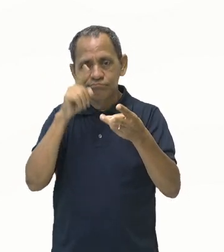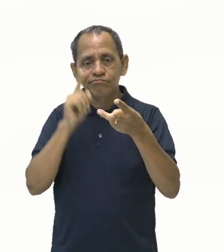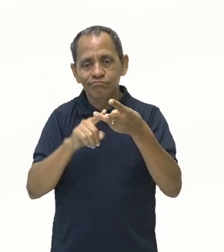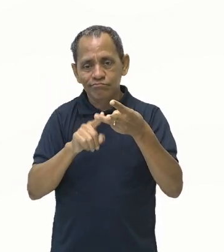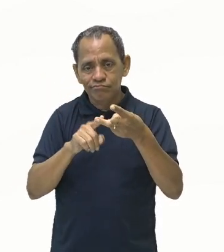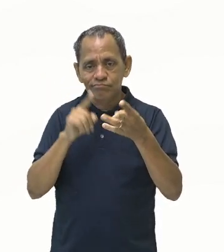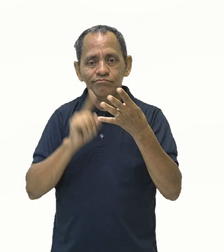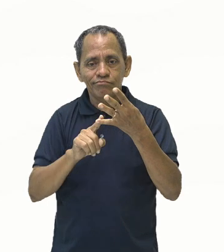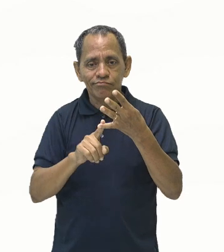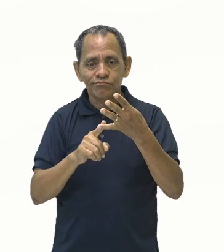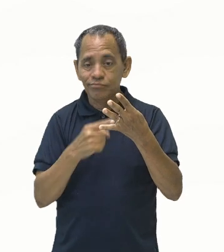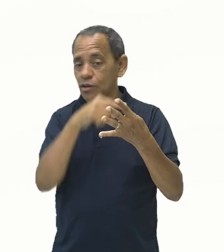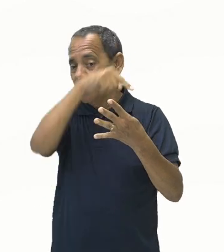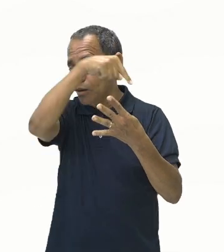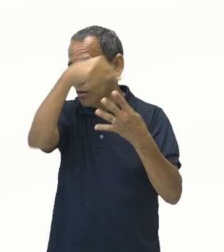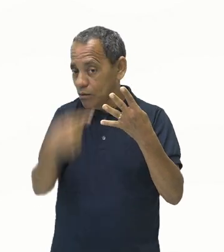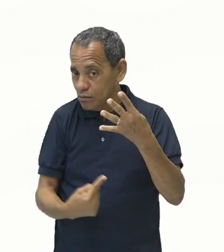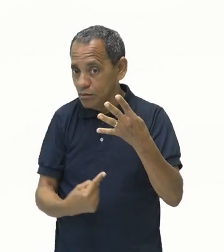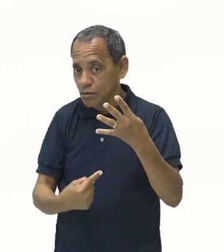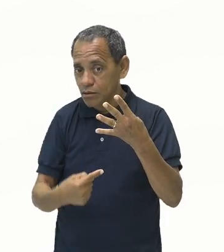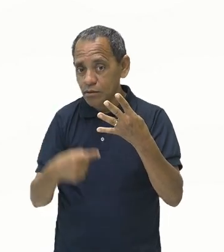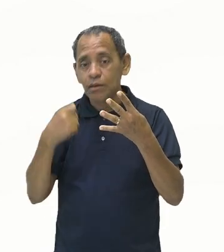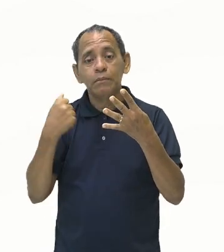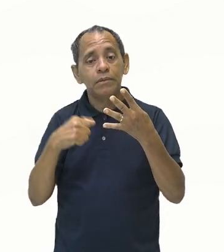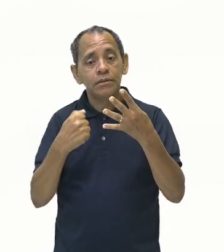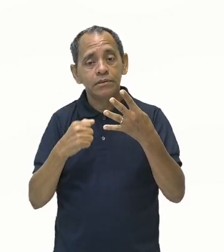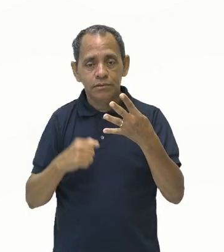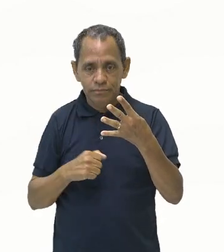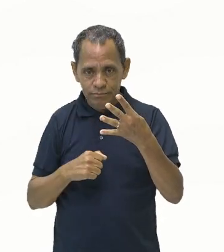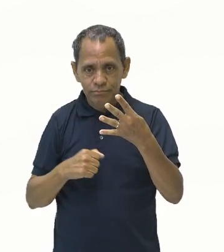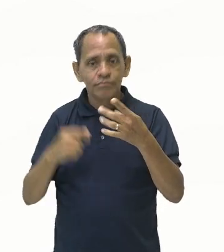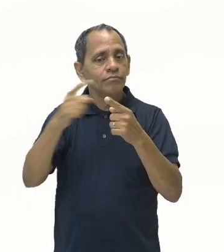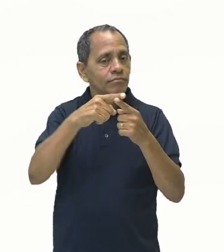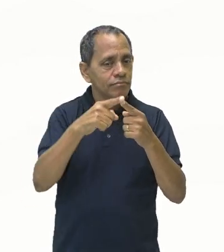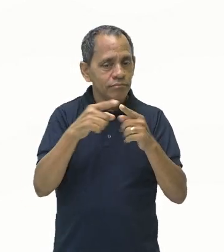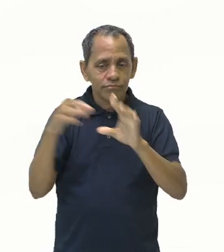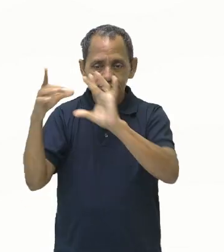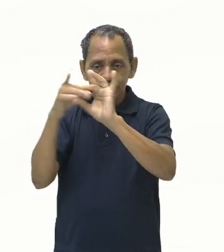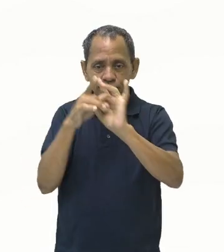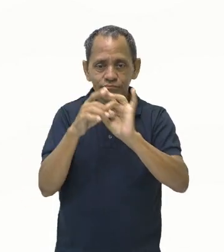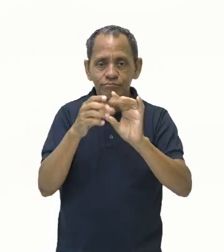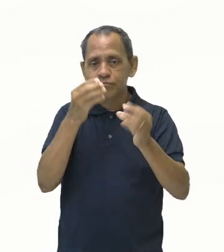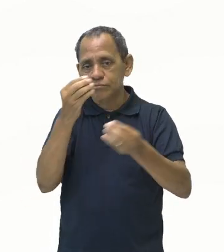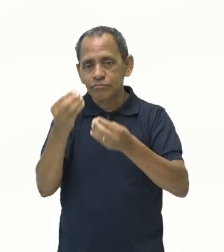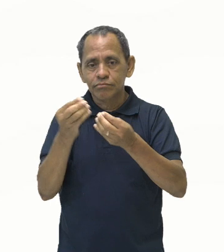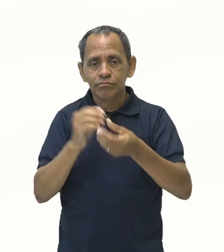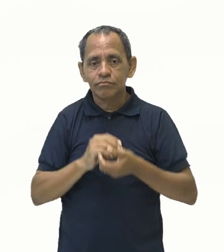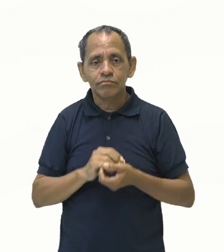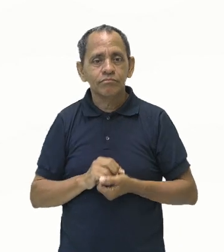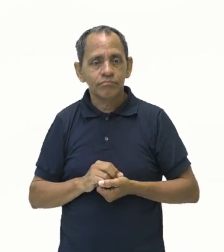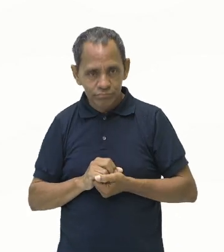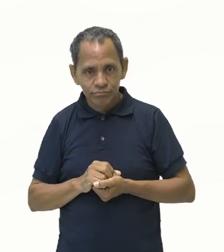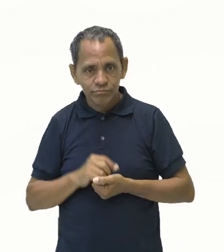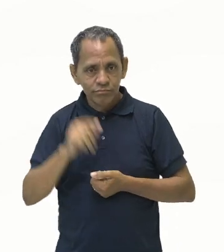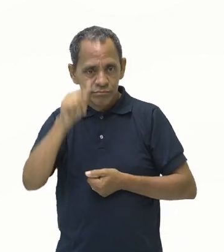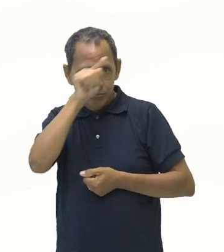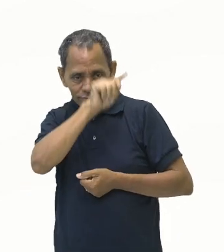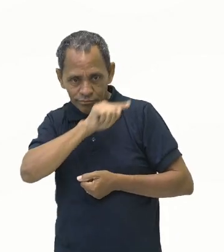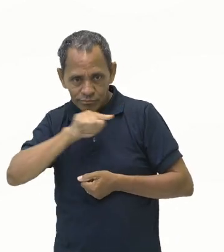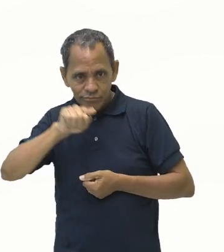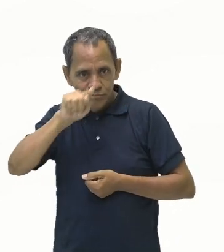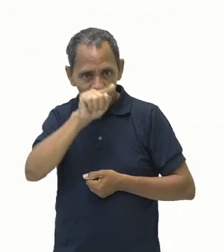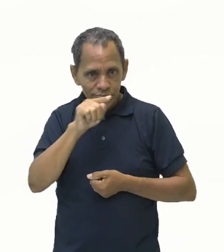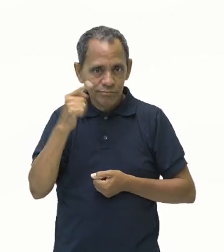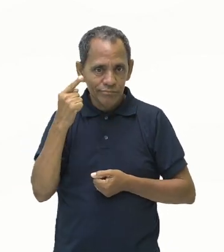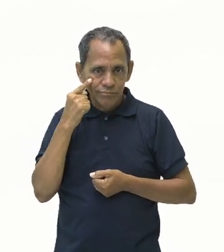ligação e natureza. Então, dessa forma, essa é uma cadeia, quando eu seleciono aqui, ó, lembra que é em sequência?